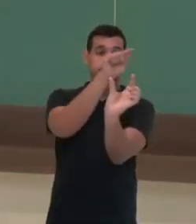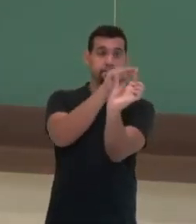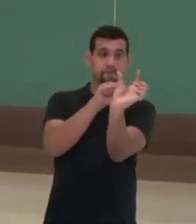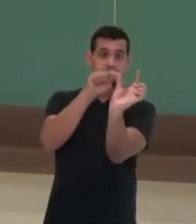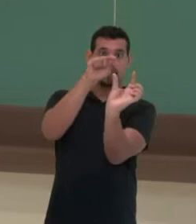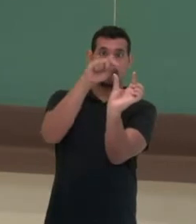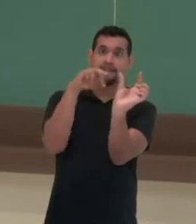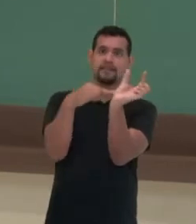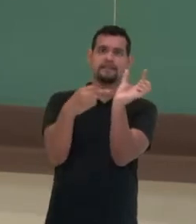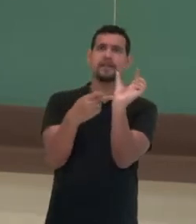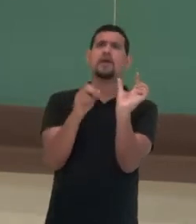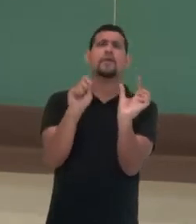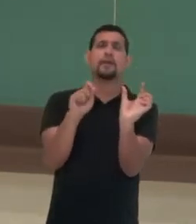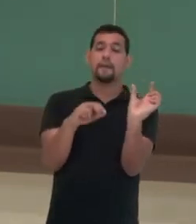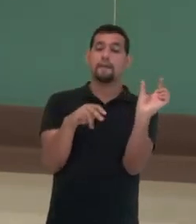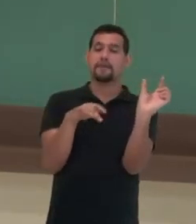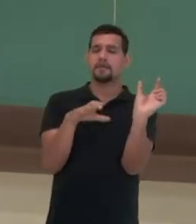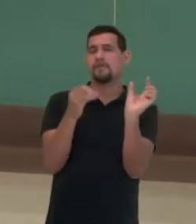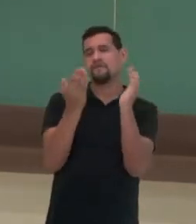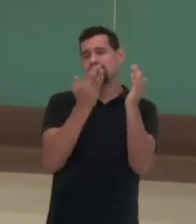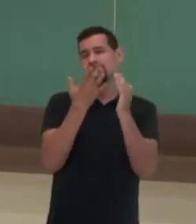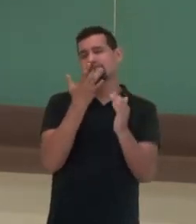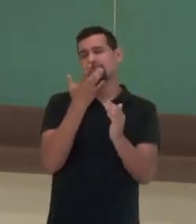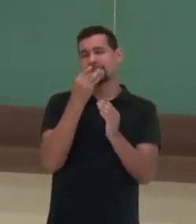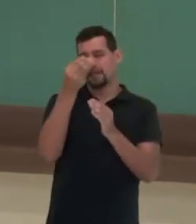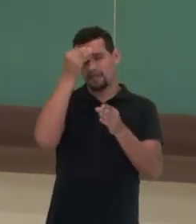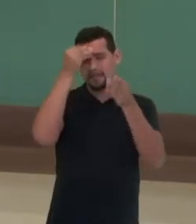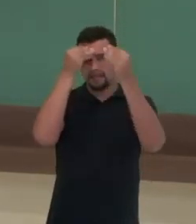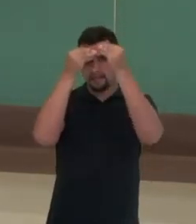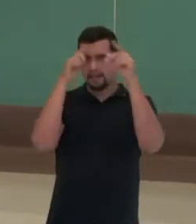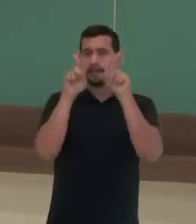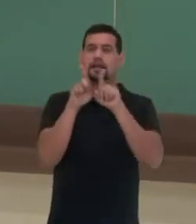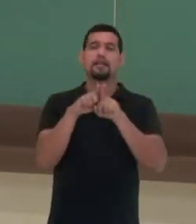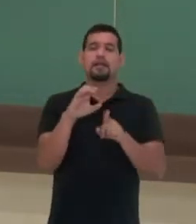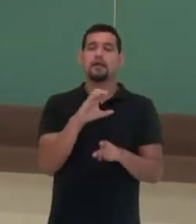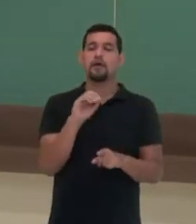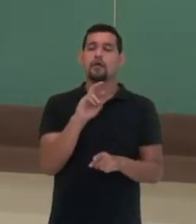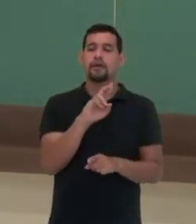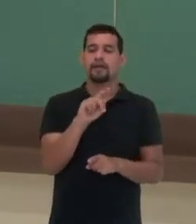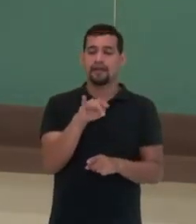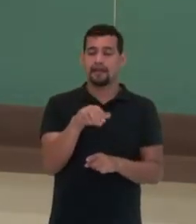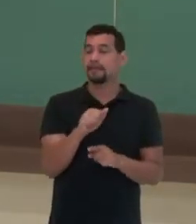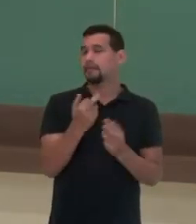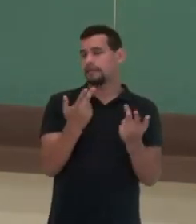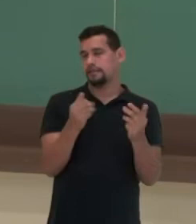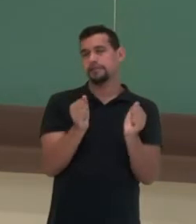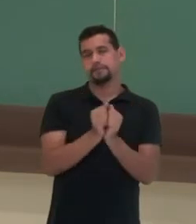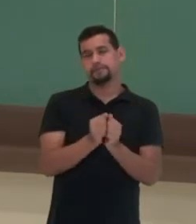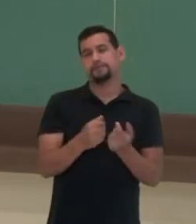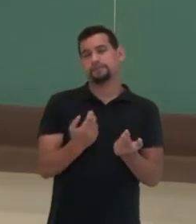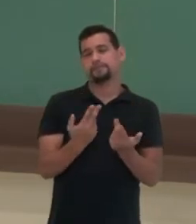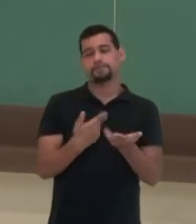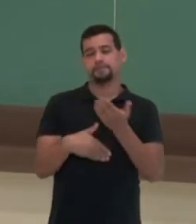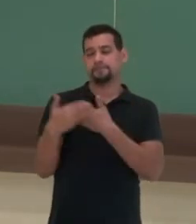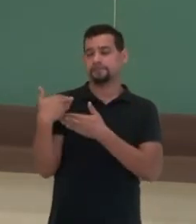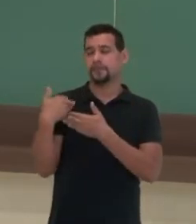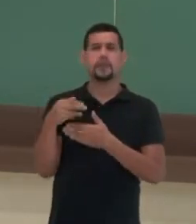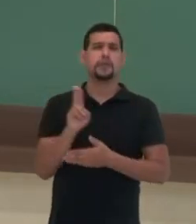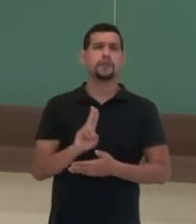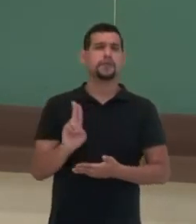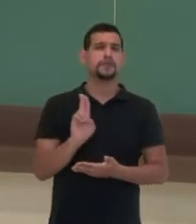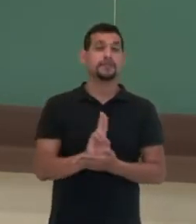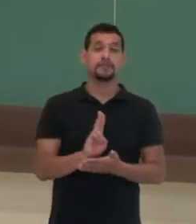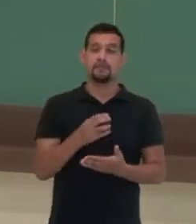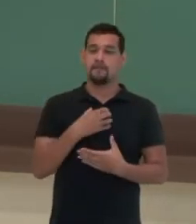ponto de mínimo. Fica mais fácil de associar. E a gente consegue as coordenadas da mesma forma anterior, utilizando